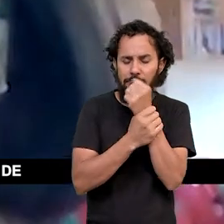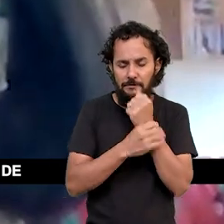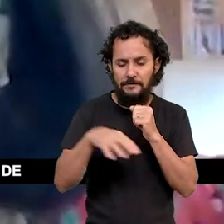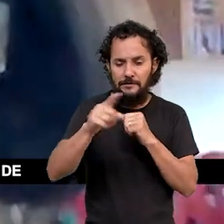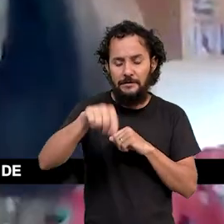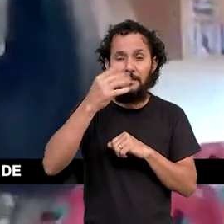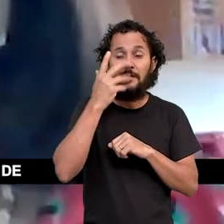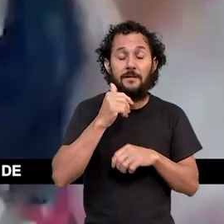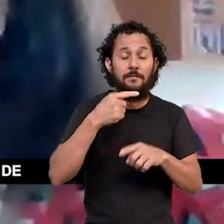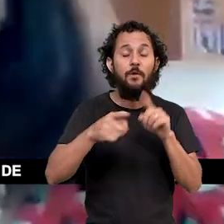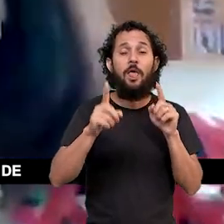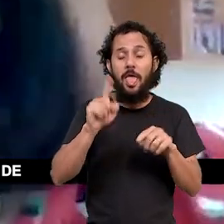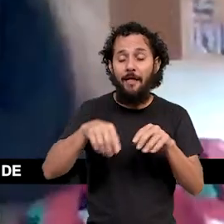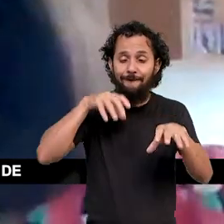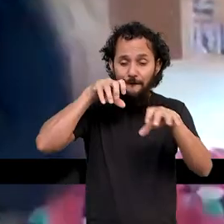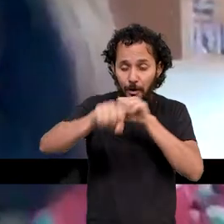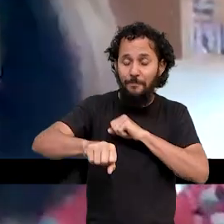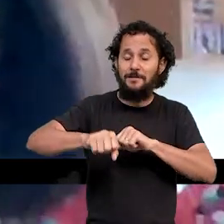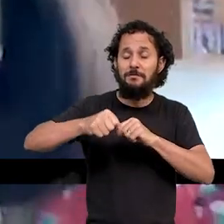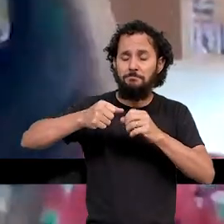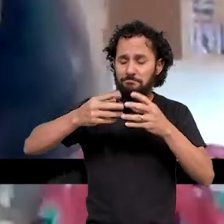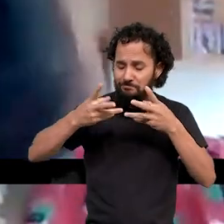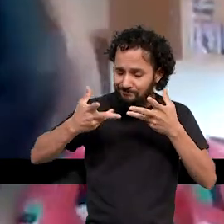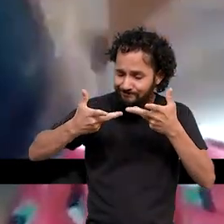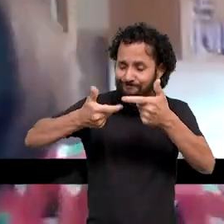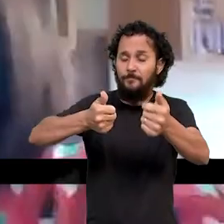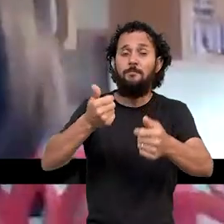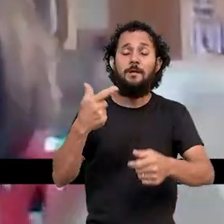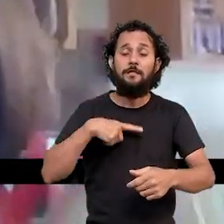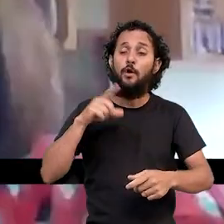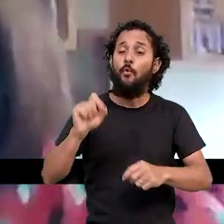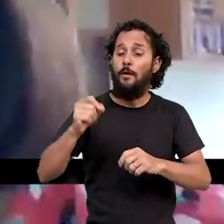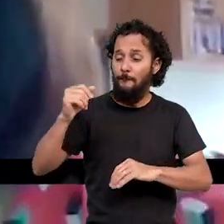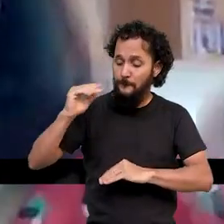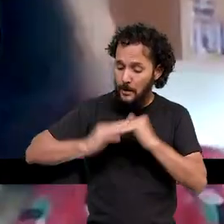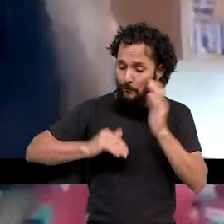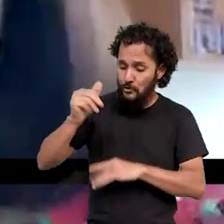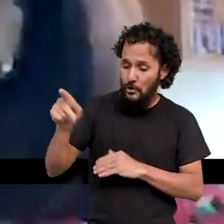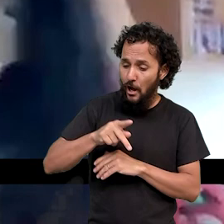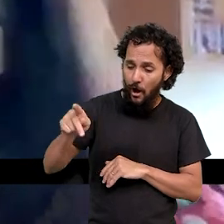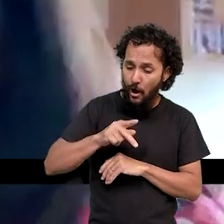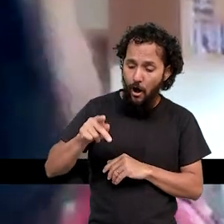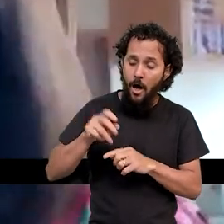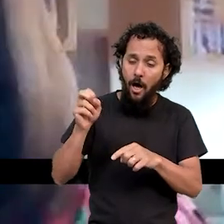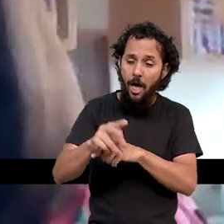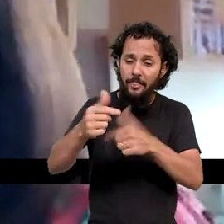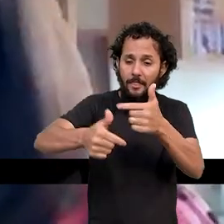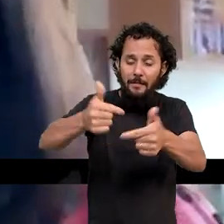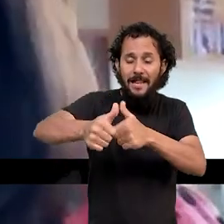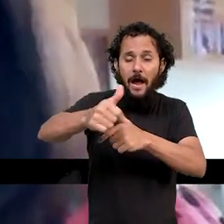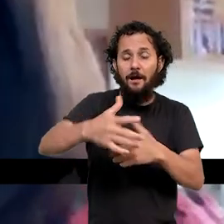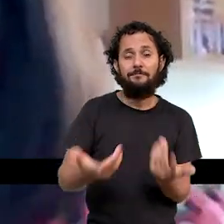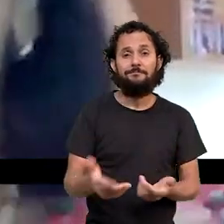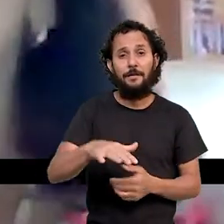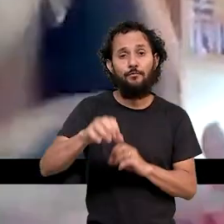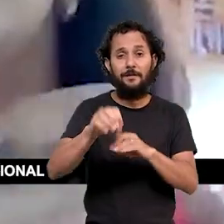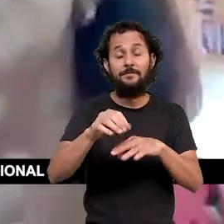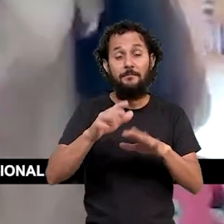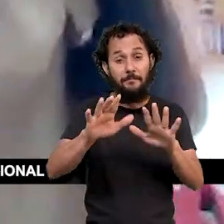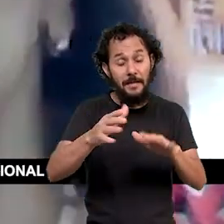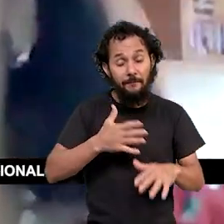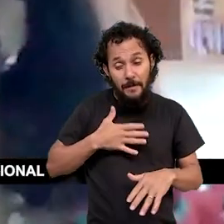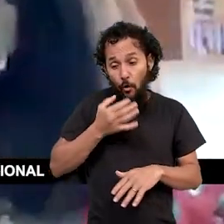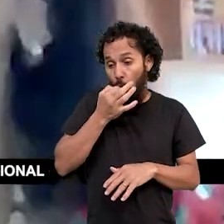das crianças, por uma formação de qualidade para que nós tenhamos professores qualificados na educação infantil. No